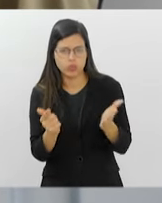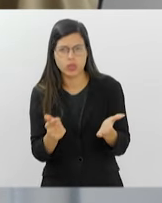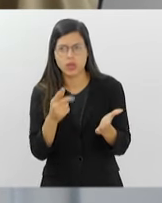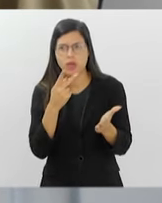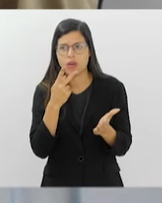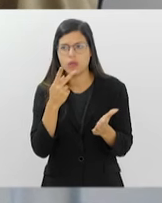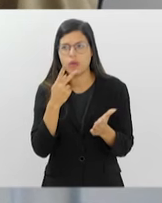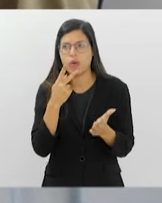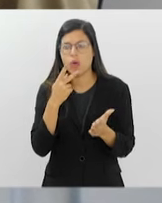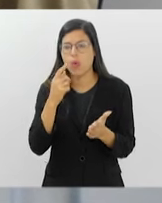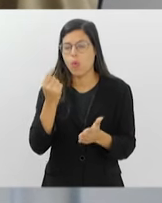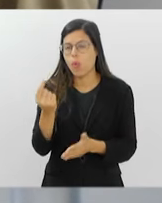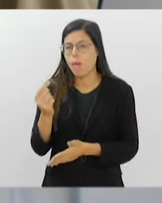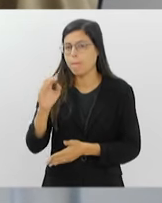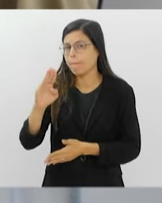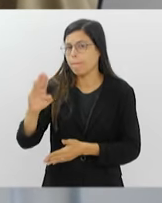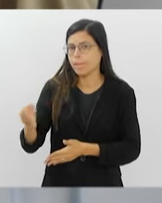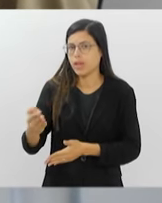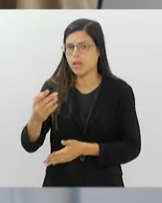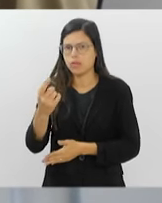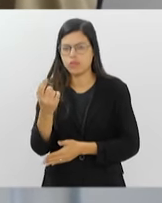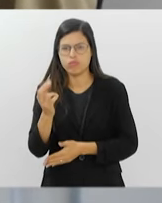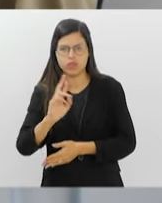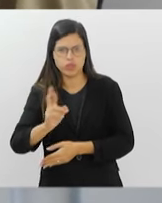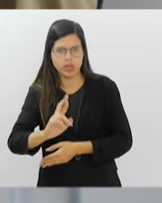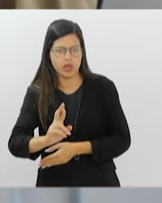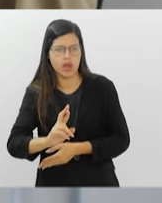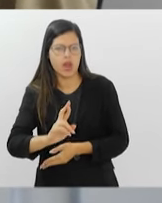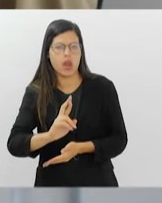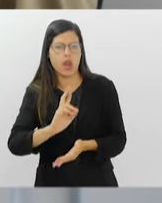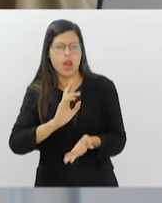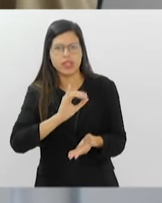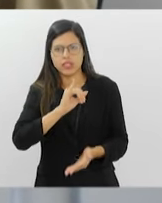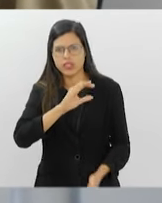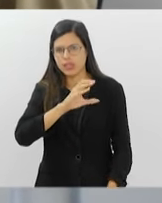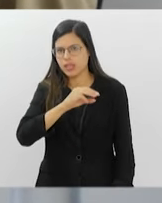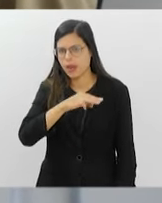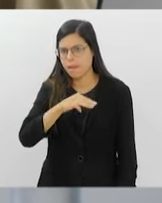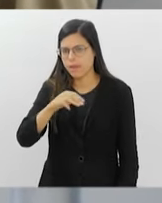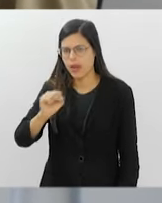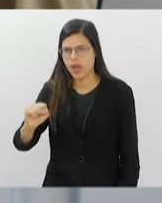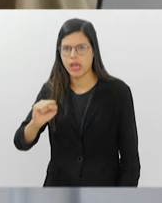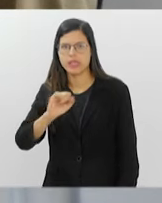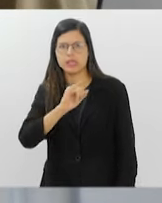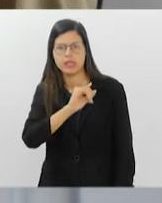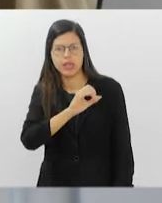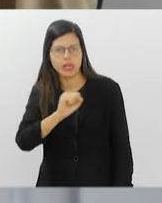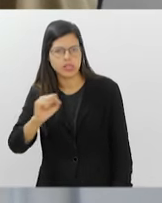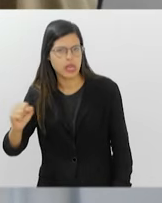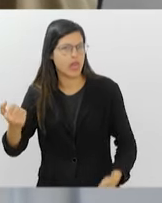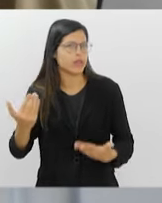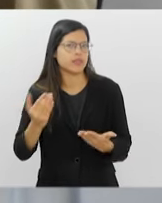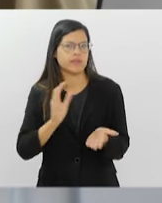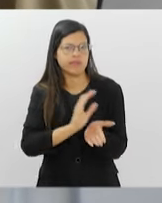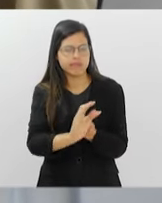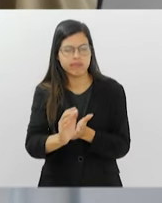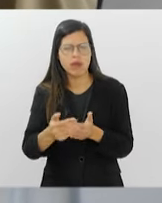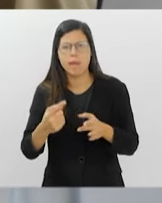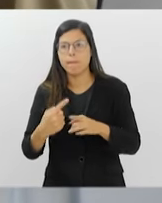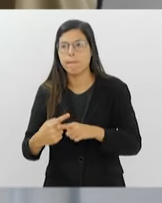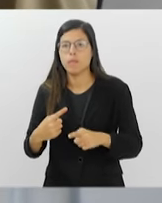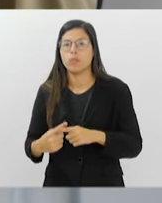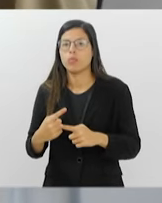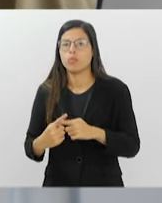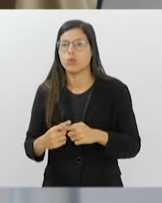de reais de receita pro estado município ICMS Por que que o corpo de bombeiros não poderia ajudar